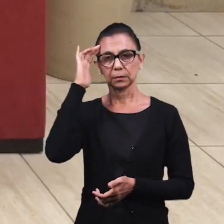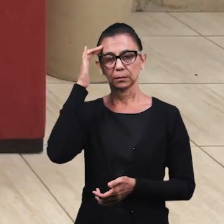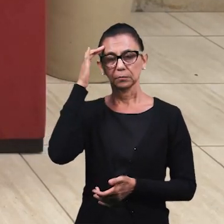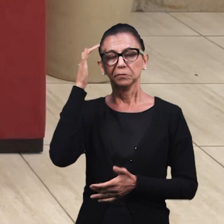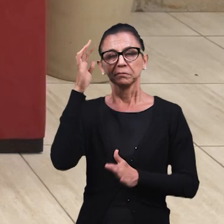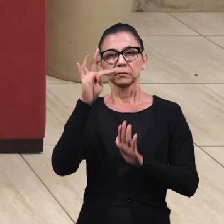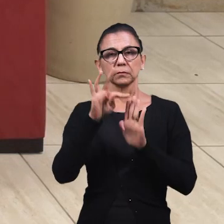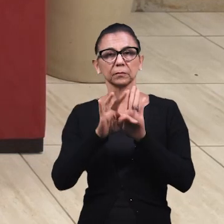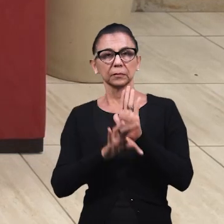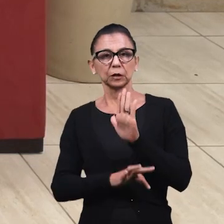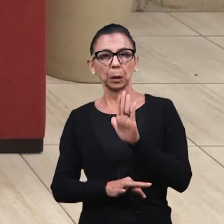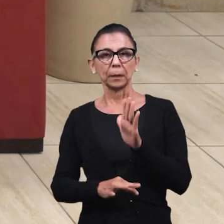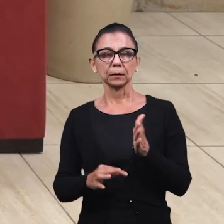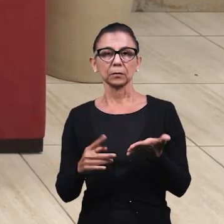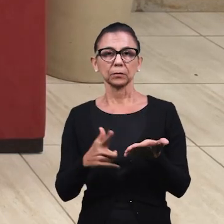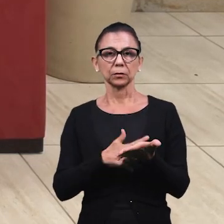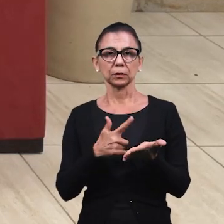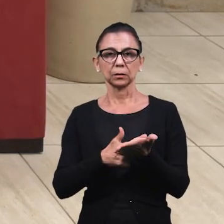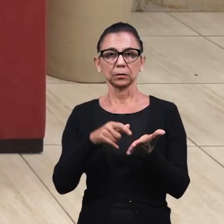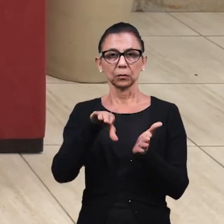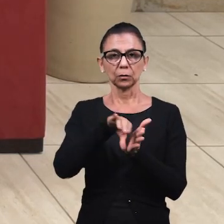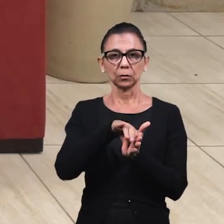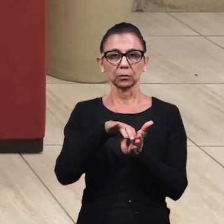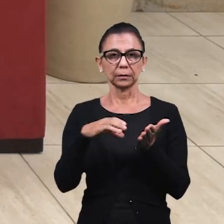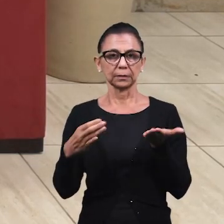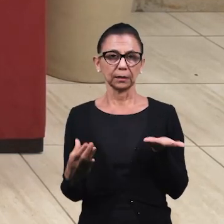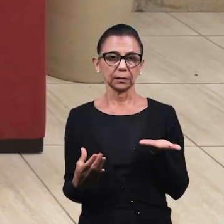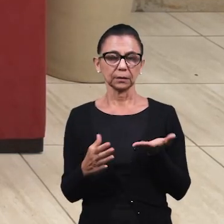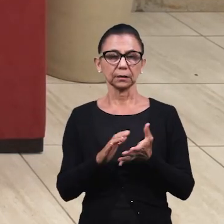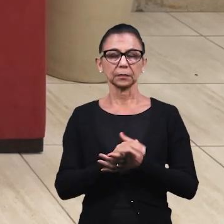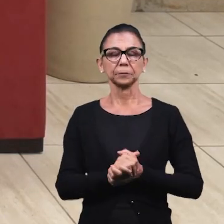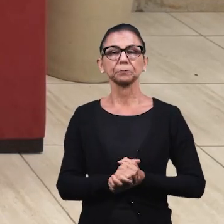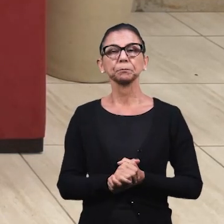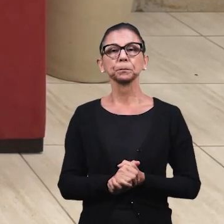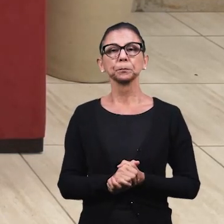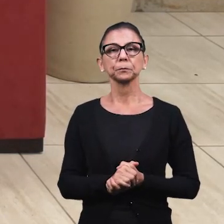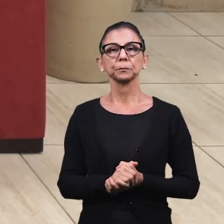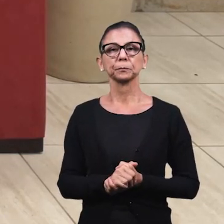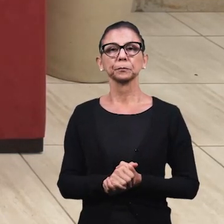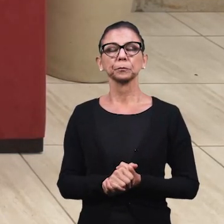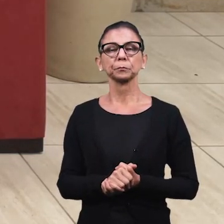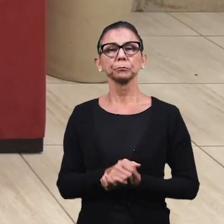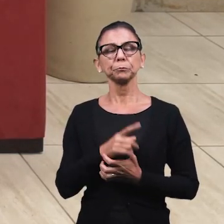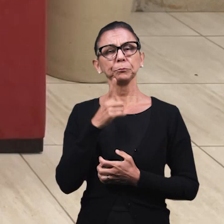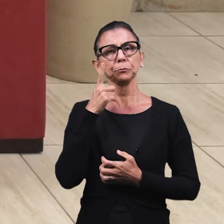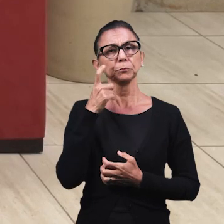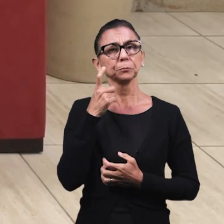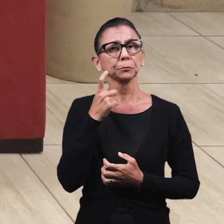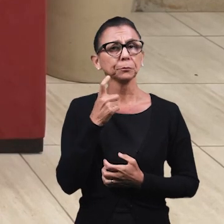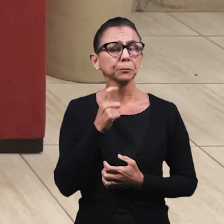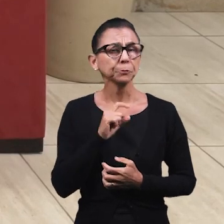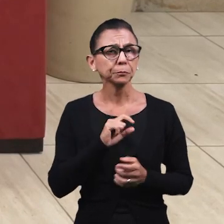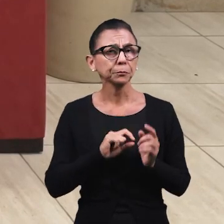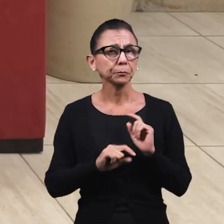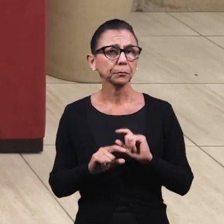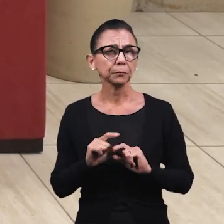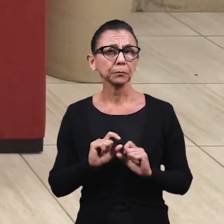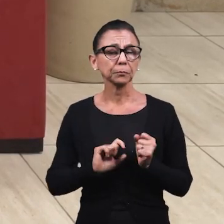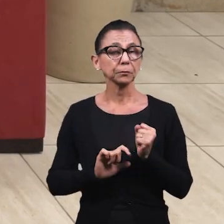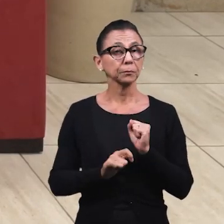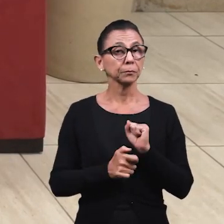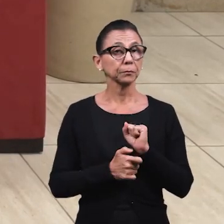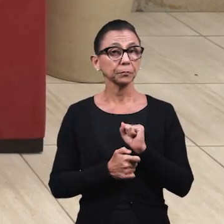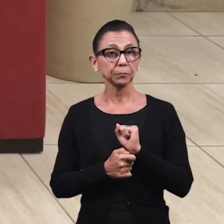texto que está no livro de Colossenses, na carta aos Colossenses, foi interessante que tem algo